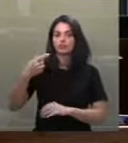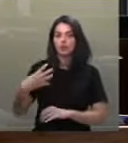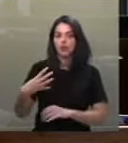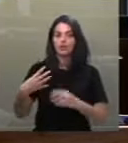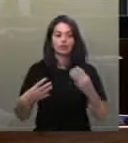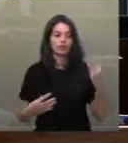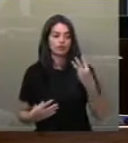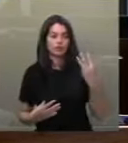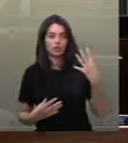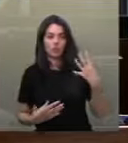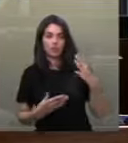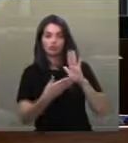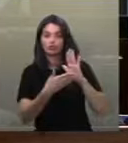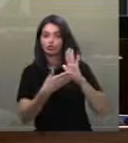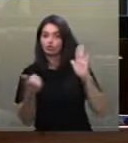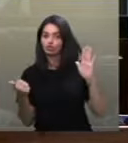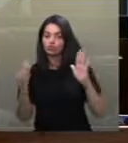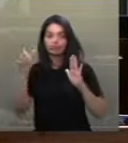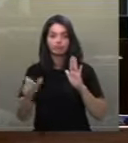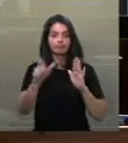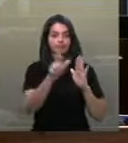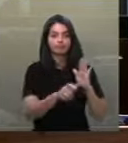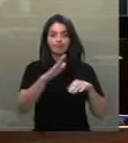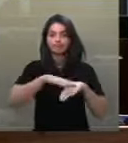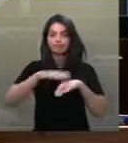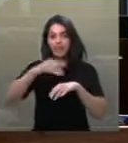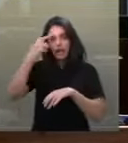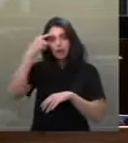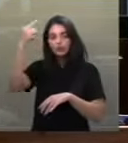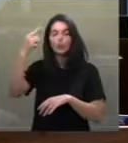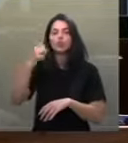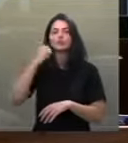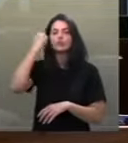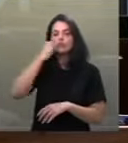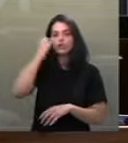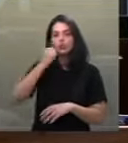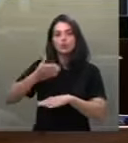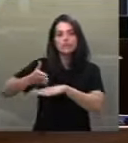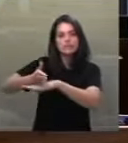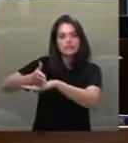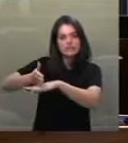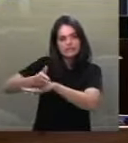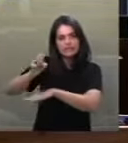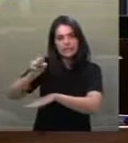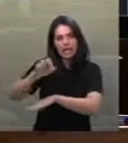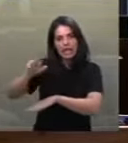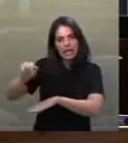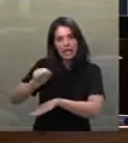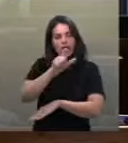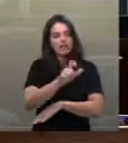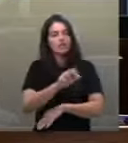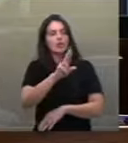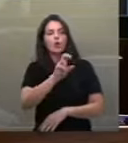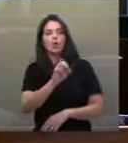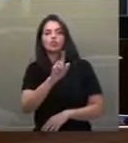foram retiradas pelos respectivos autores, senadores José Serra e Rogério Carvalho.